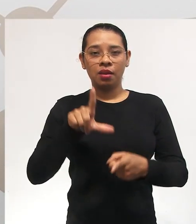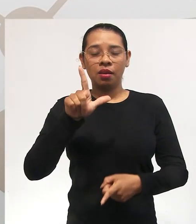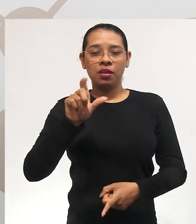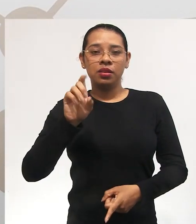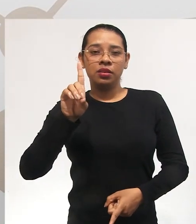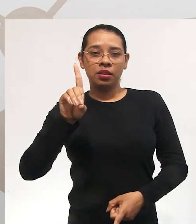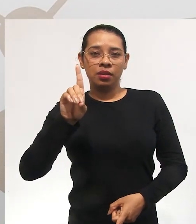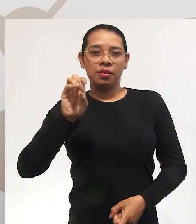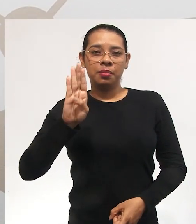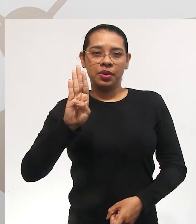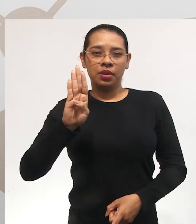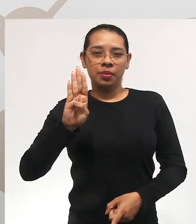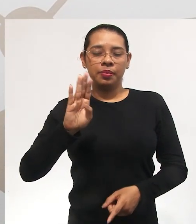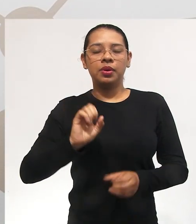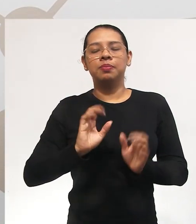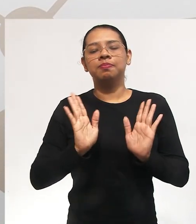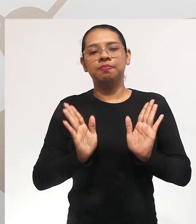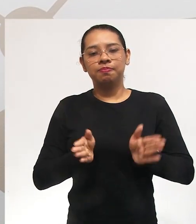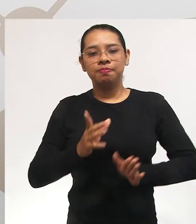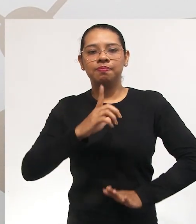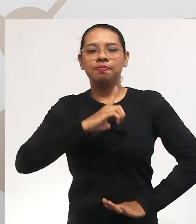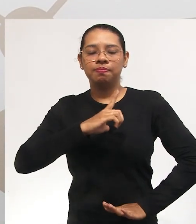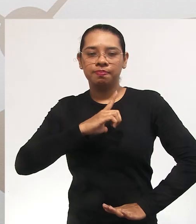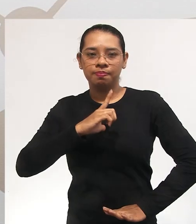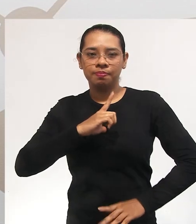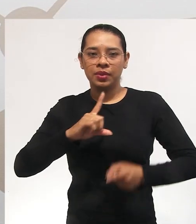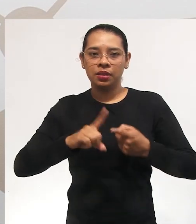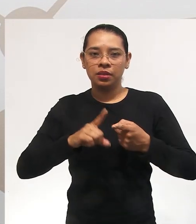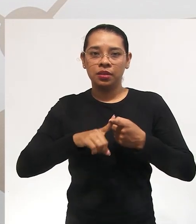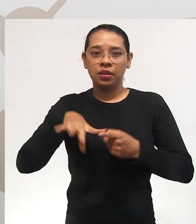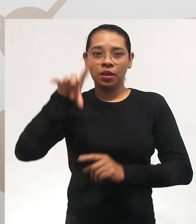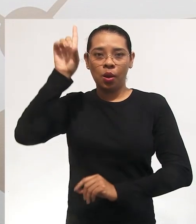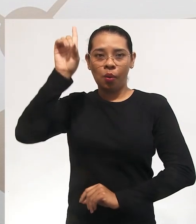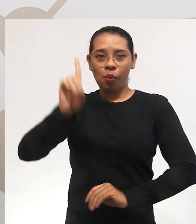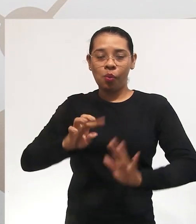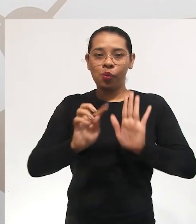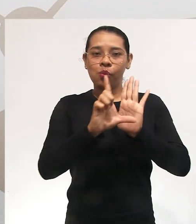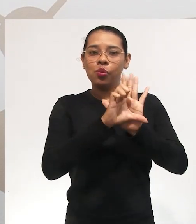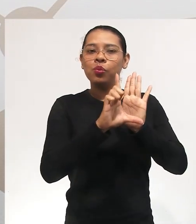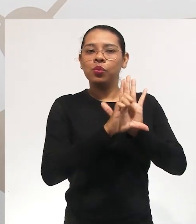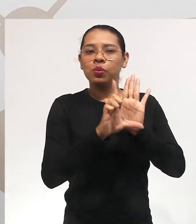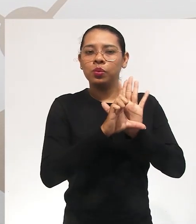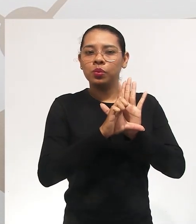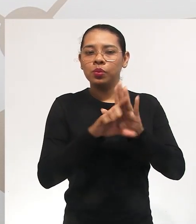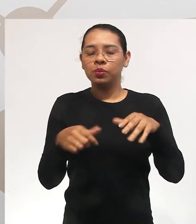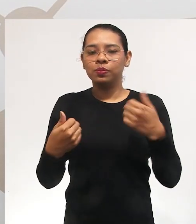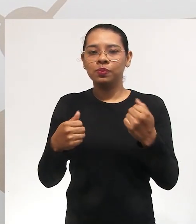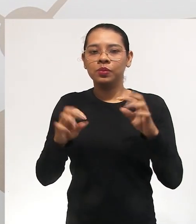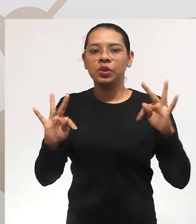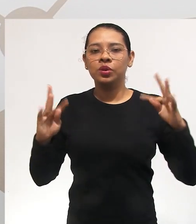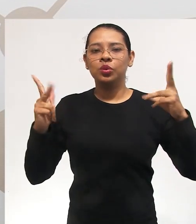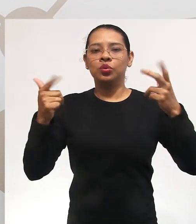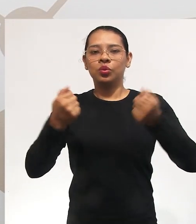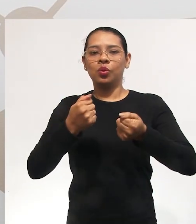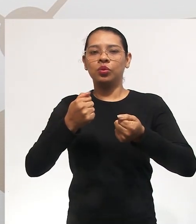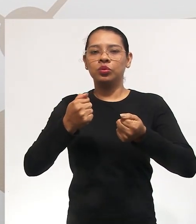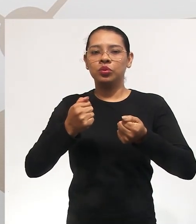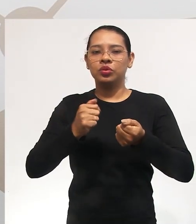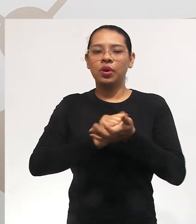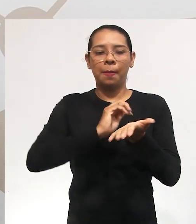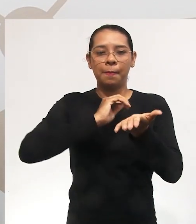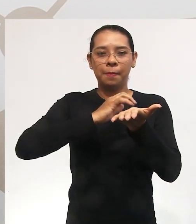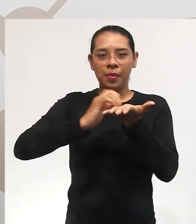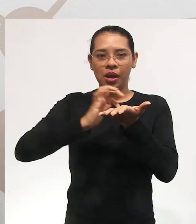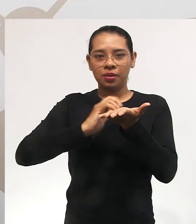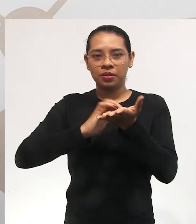própria LDB diz que o governo federal, a União, deverá estabelecer as bases curriculares da educação.